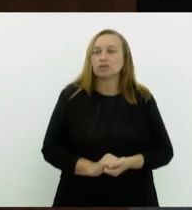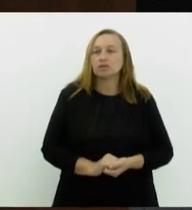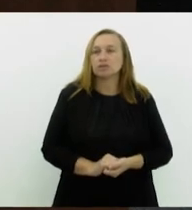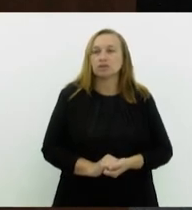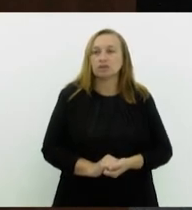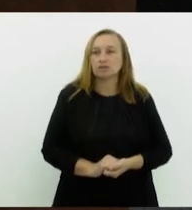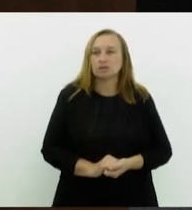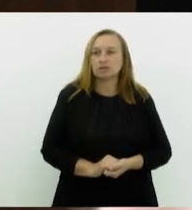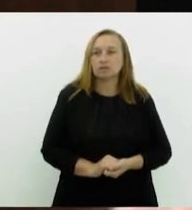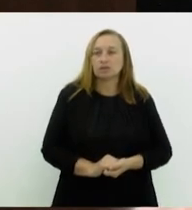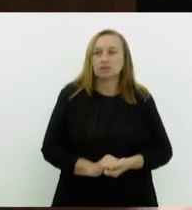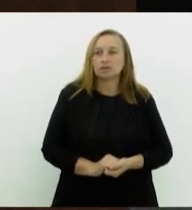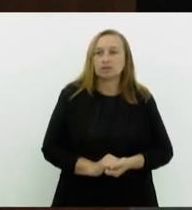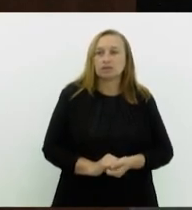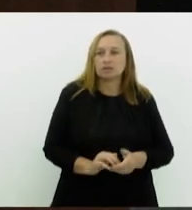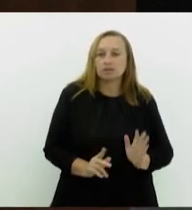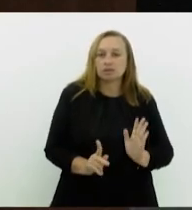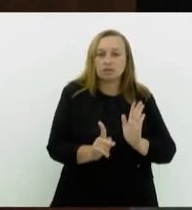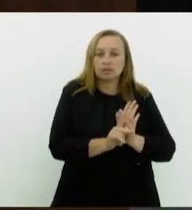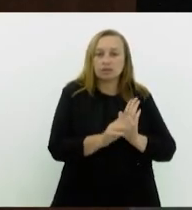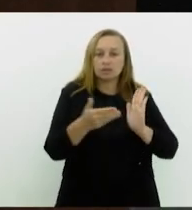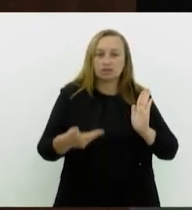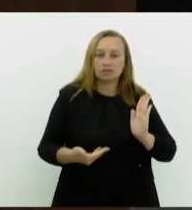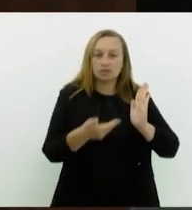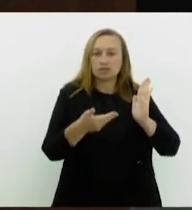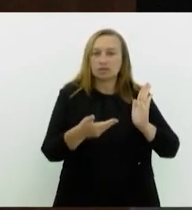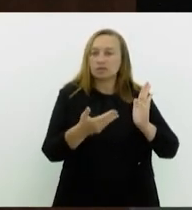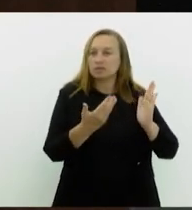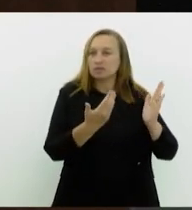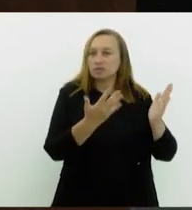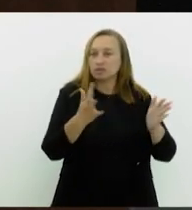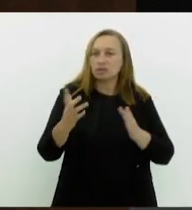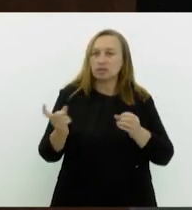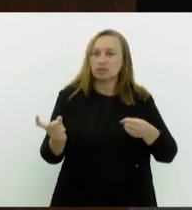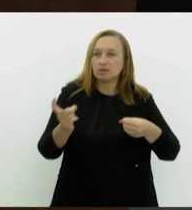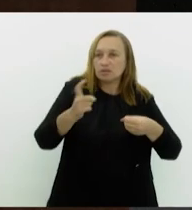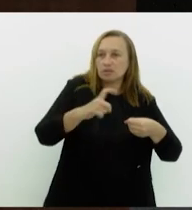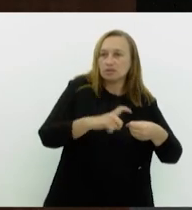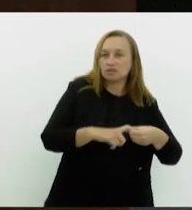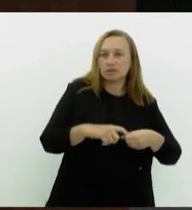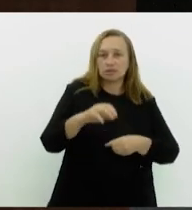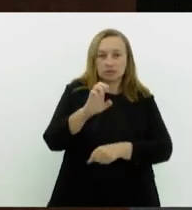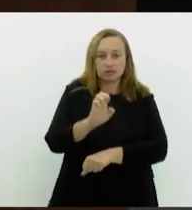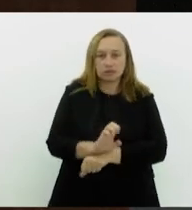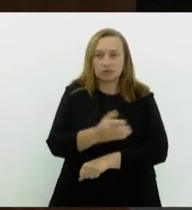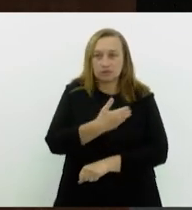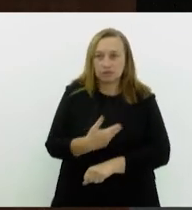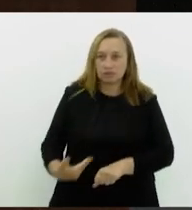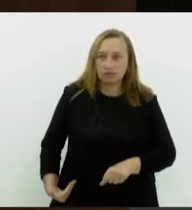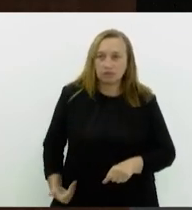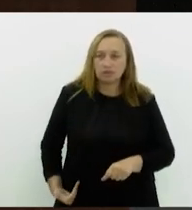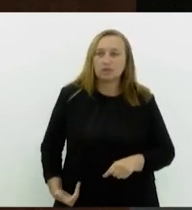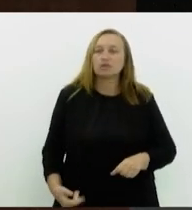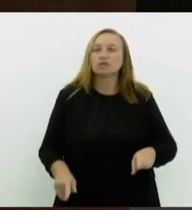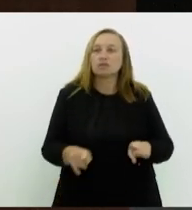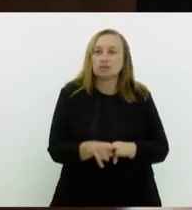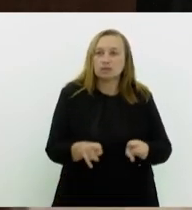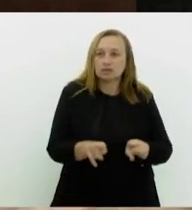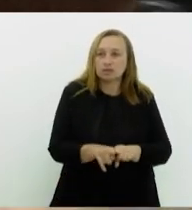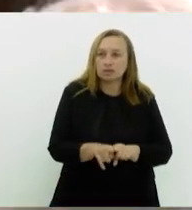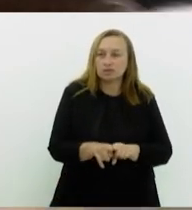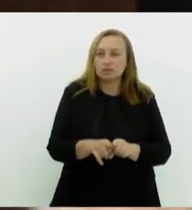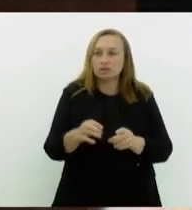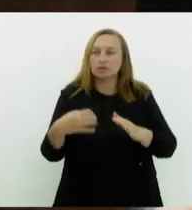que permite a celebração de convênios do governo estadual com entidades privadas,